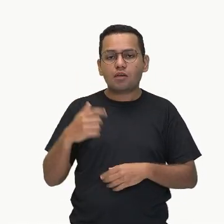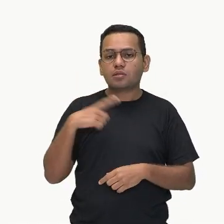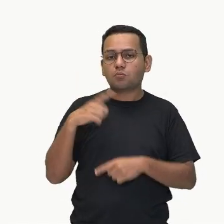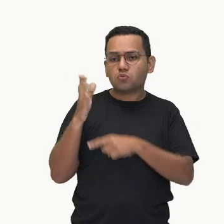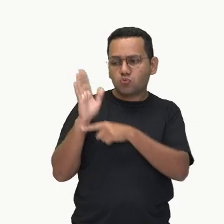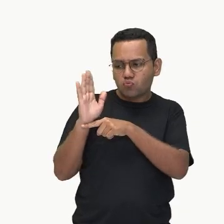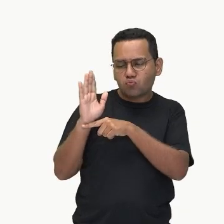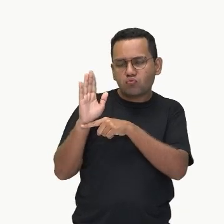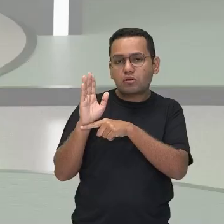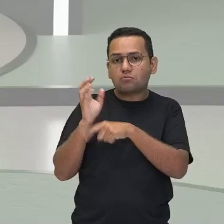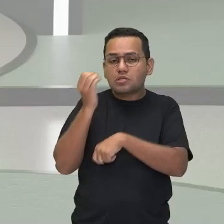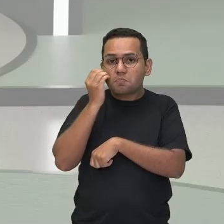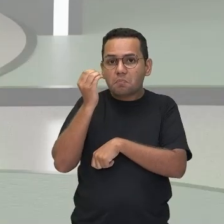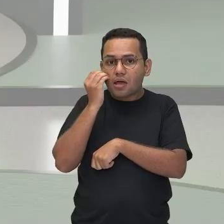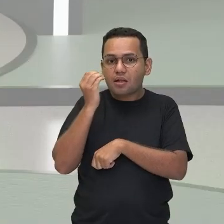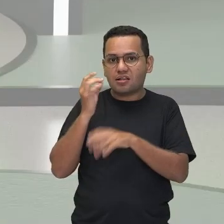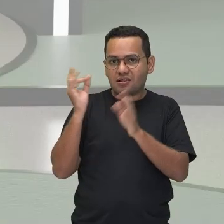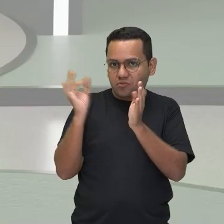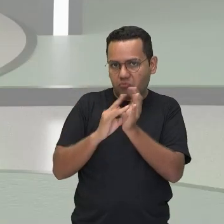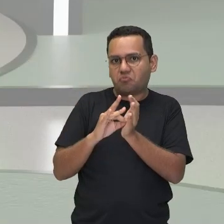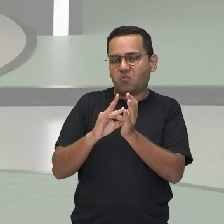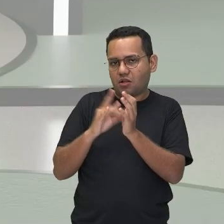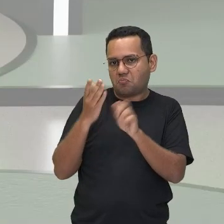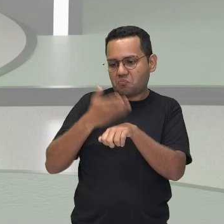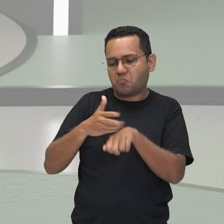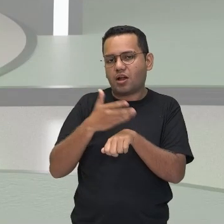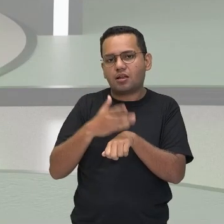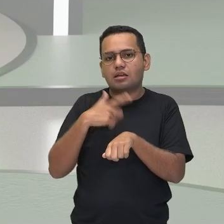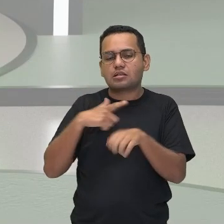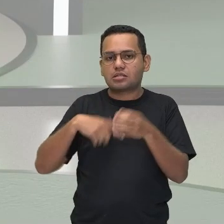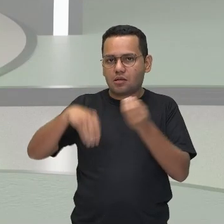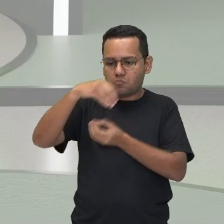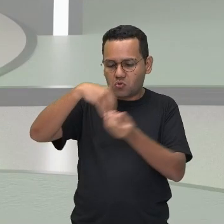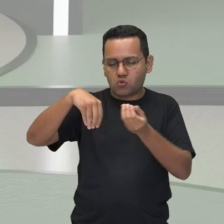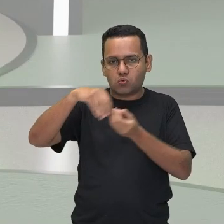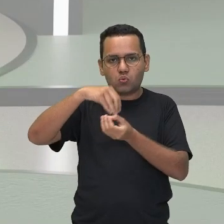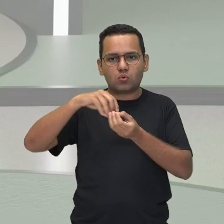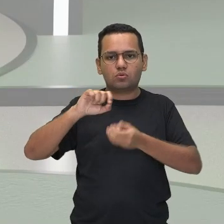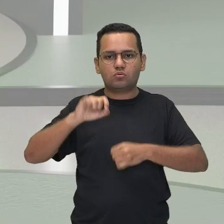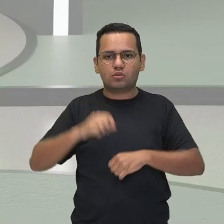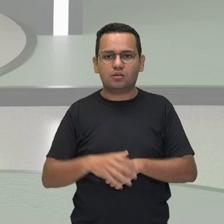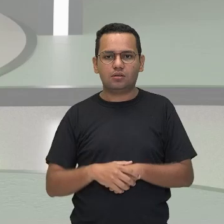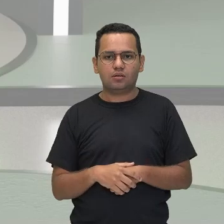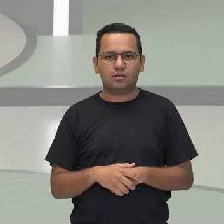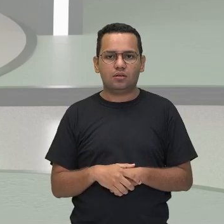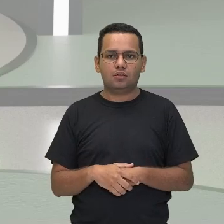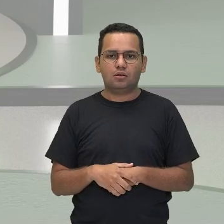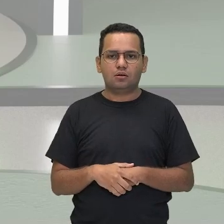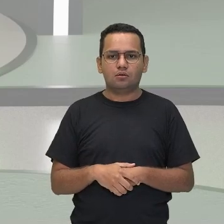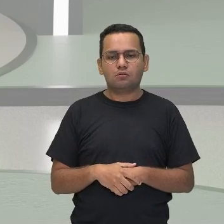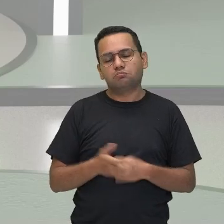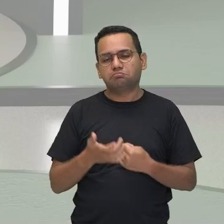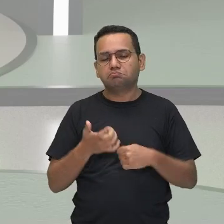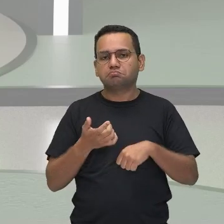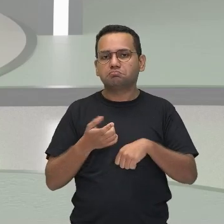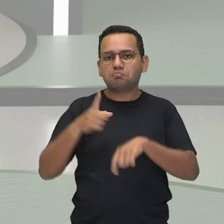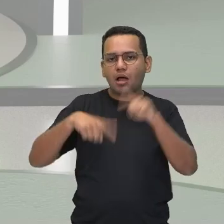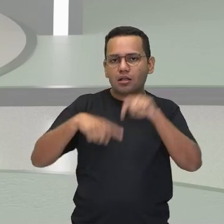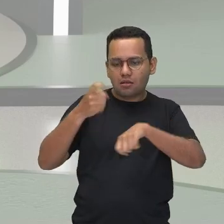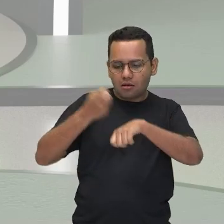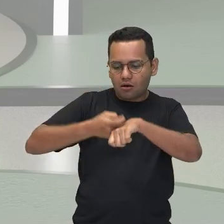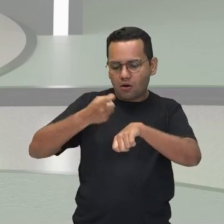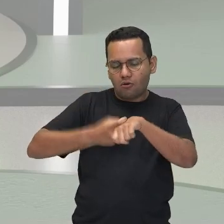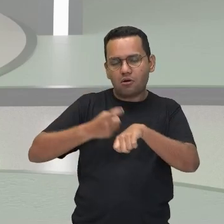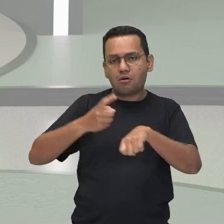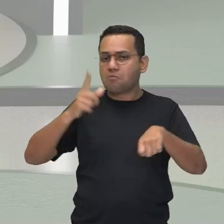uma experiência prática, tá? Onde vai ocorrer ali a mistura de algo sólido, né? Da terra com a água, vai ocorrer